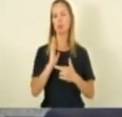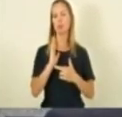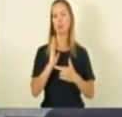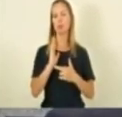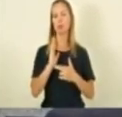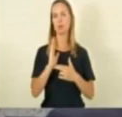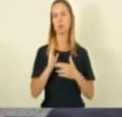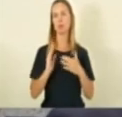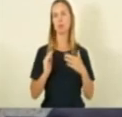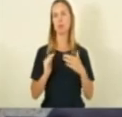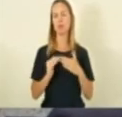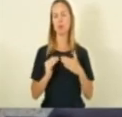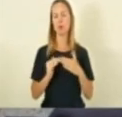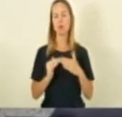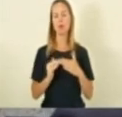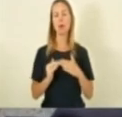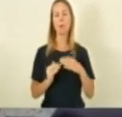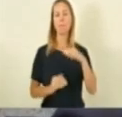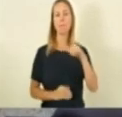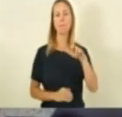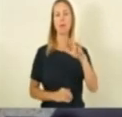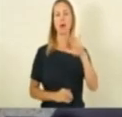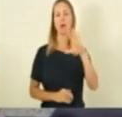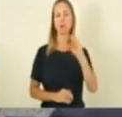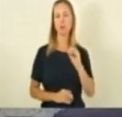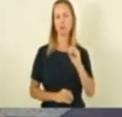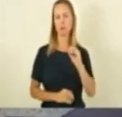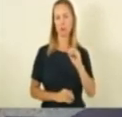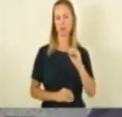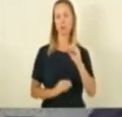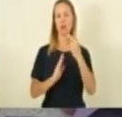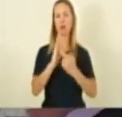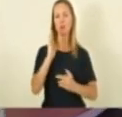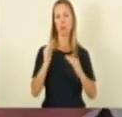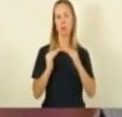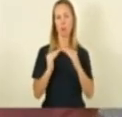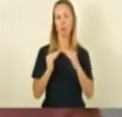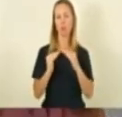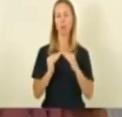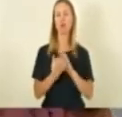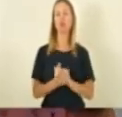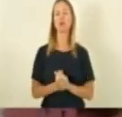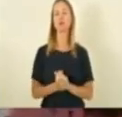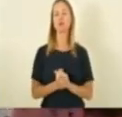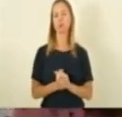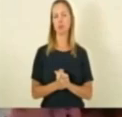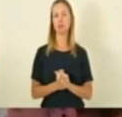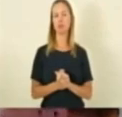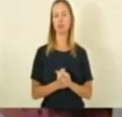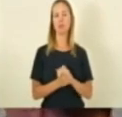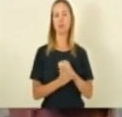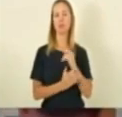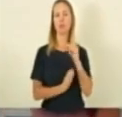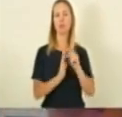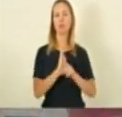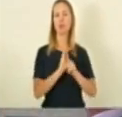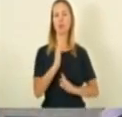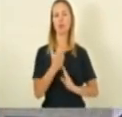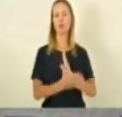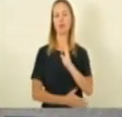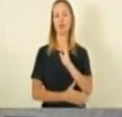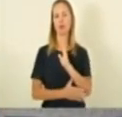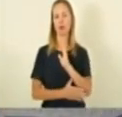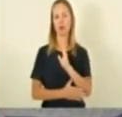Colher mais um voto. Deputado Marcos Garcia. Com o relator, matéria aprovada na Comissão de Meio Ambiente. E eu devolvo a